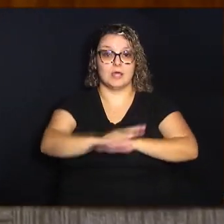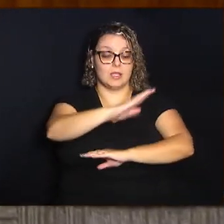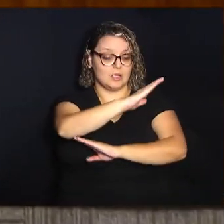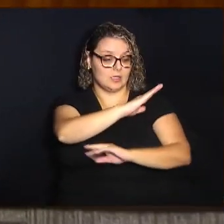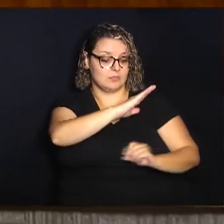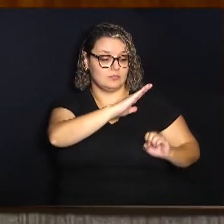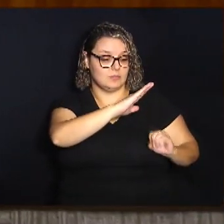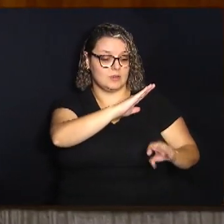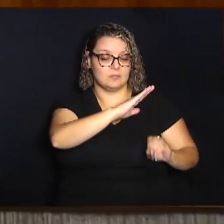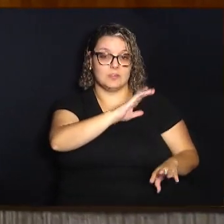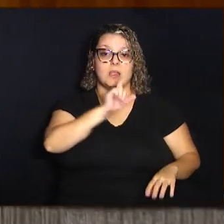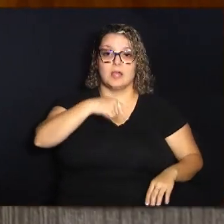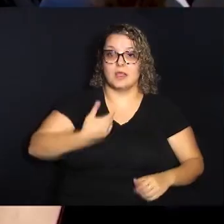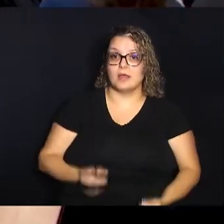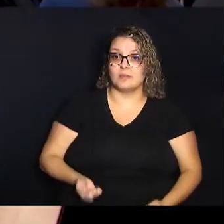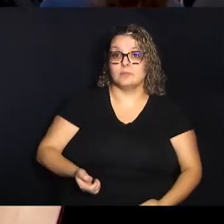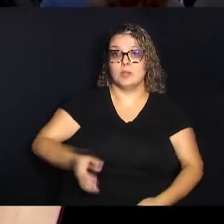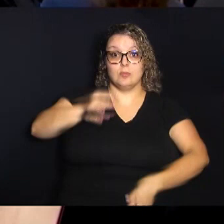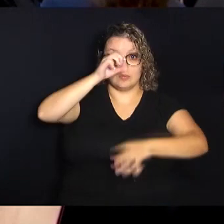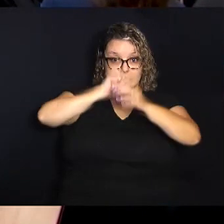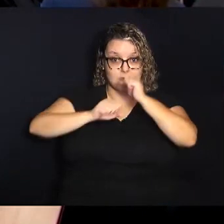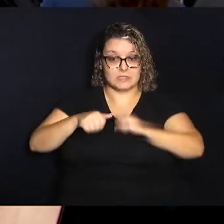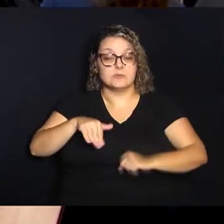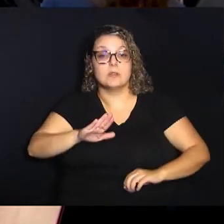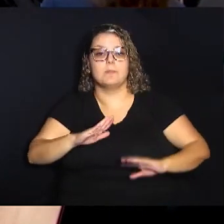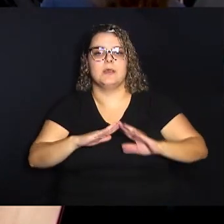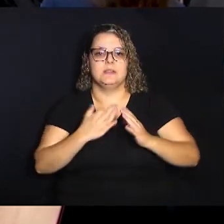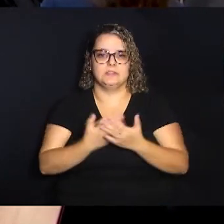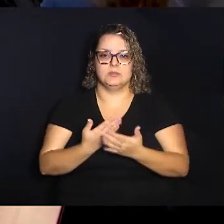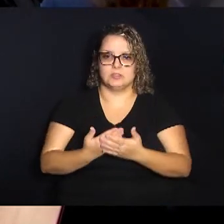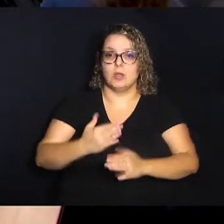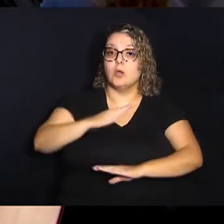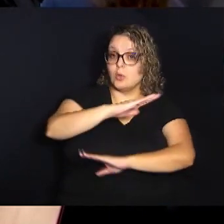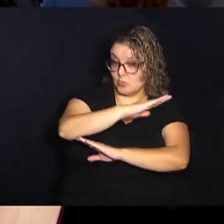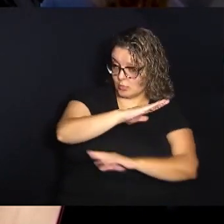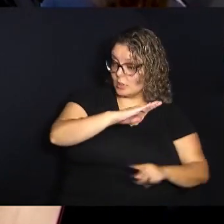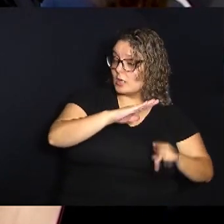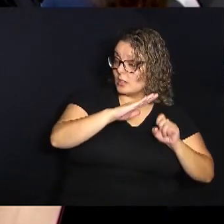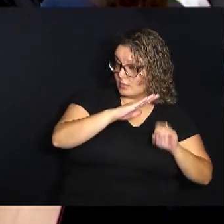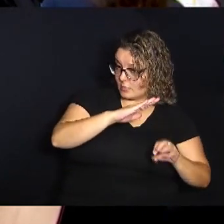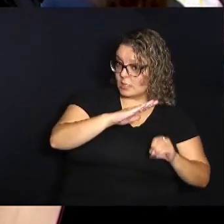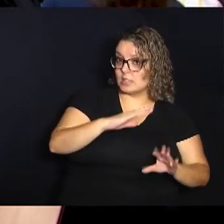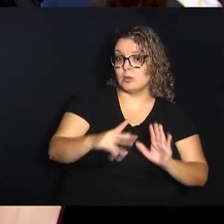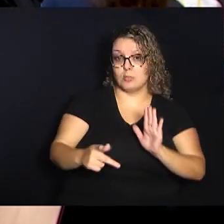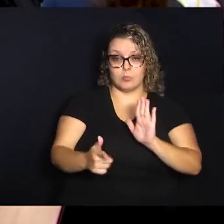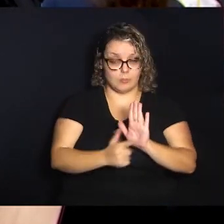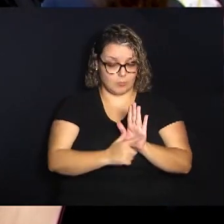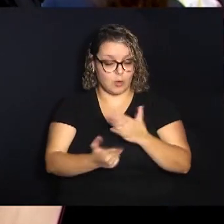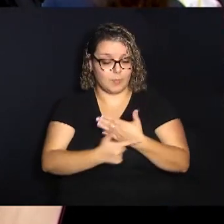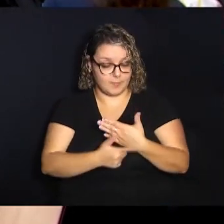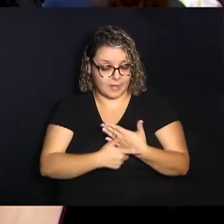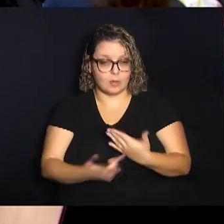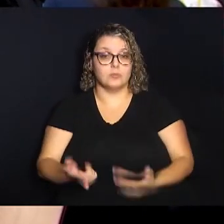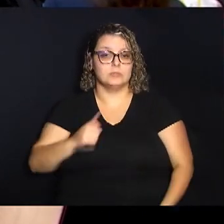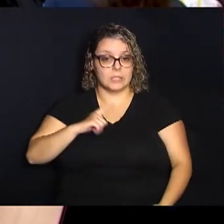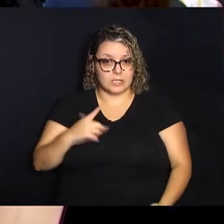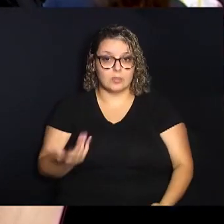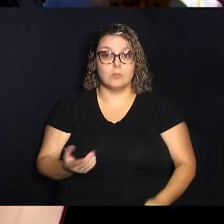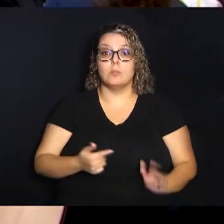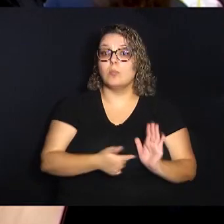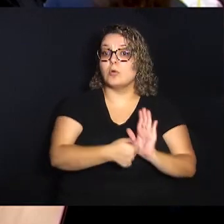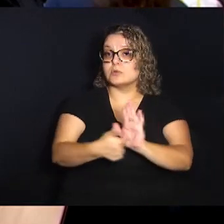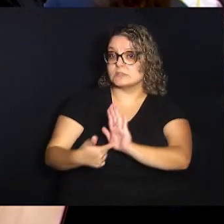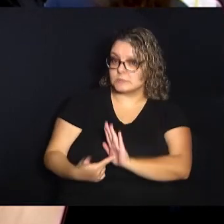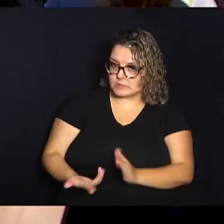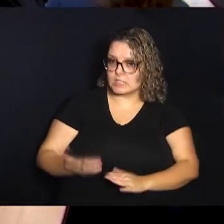uma extensão do aprendizado escolar. O programa Câmara Educa tem esse papel, mostrar o que é o Poder Legislativo,